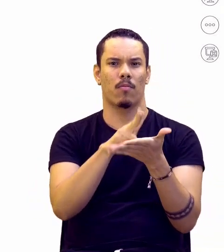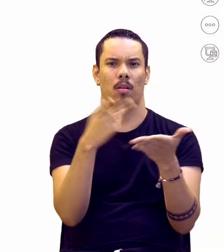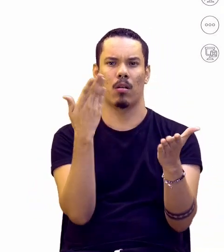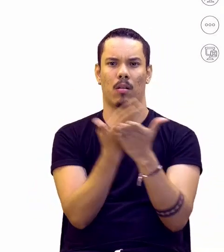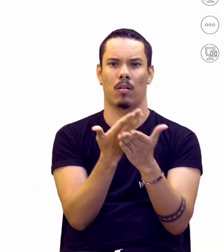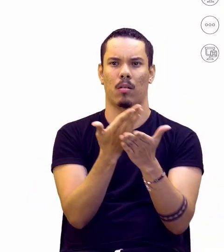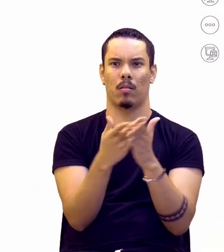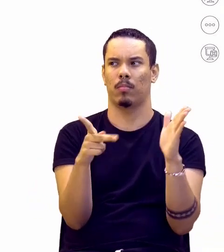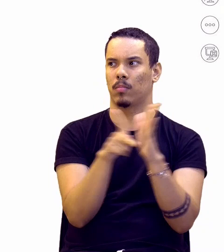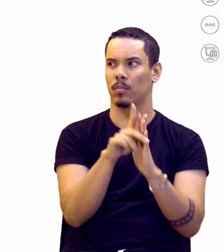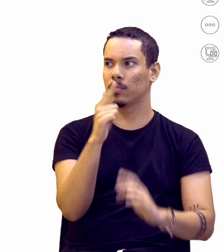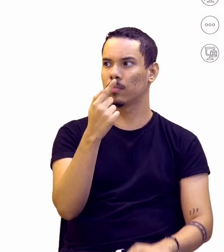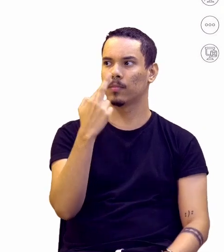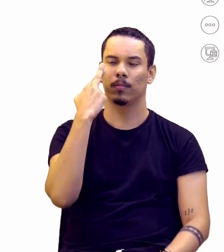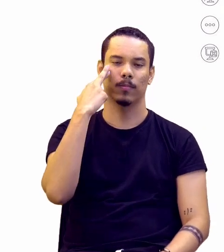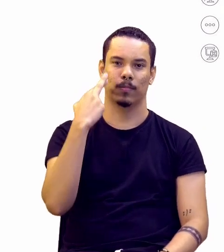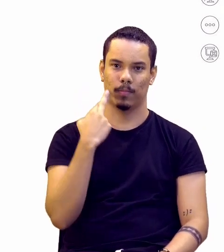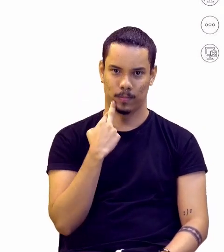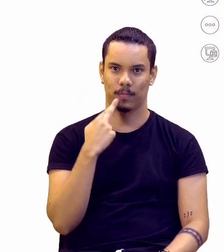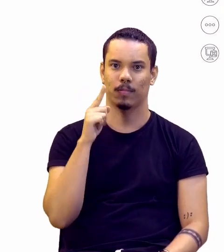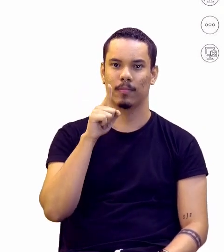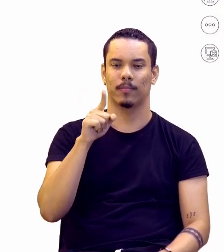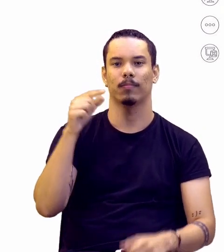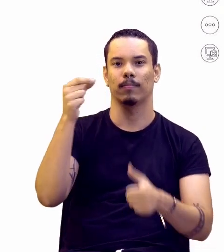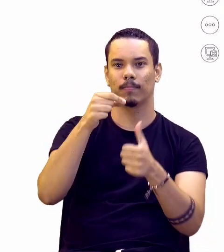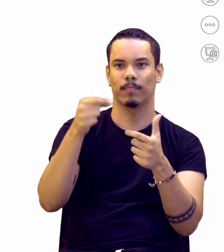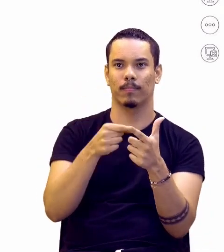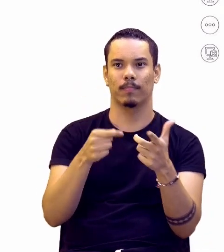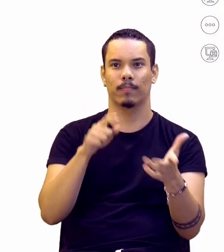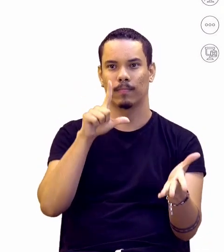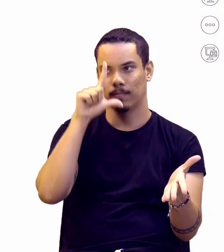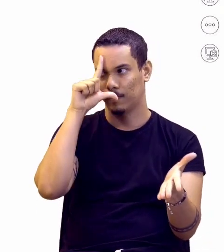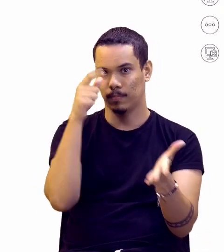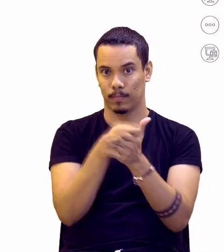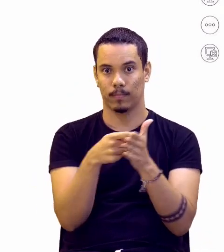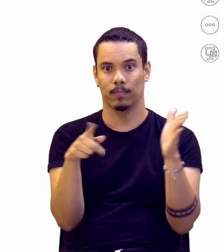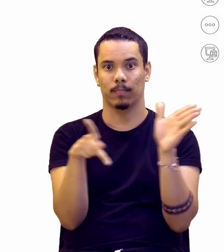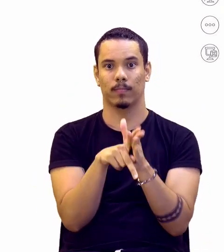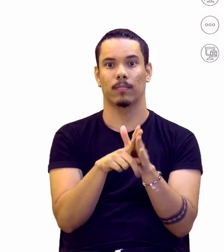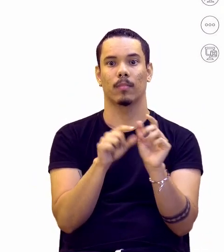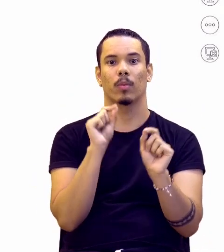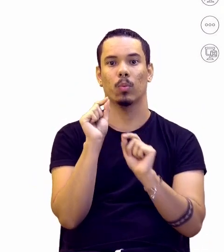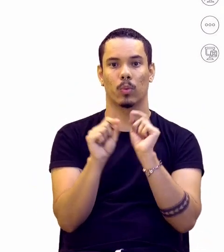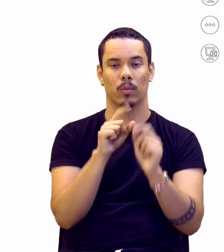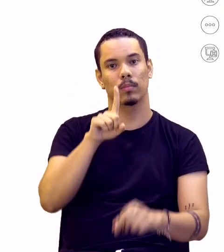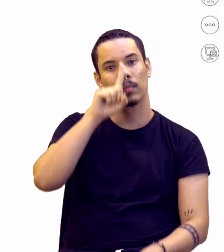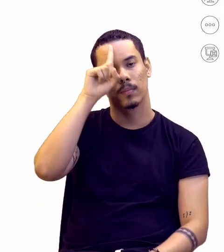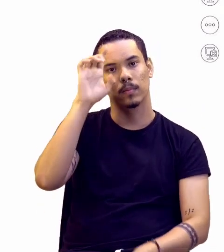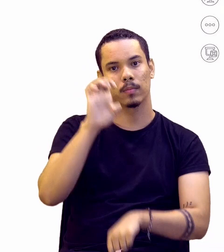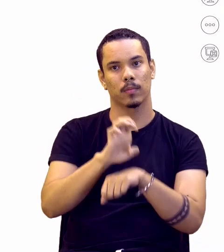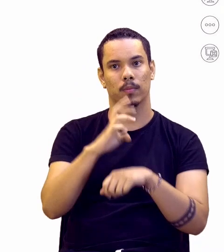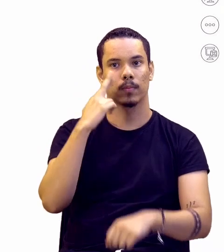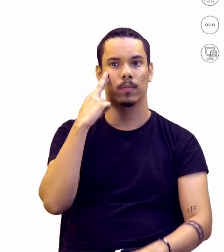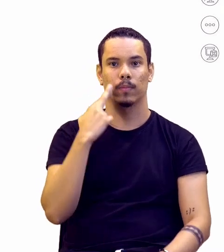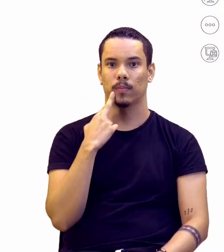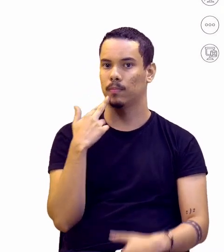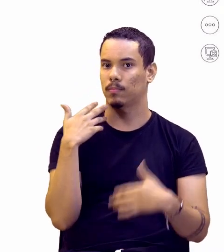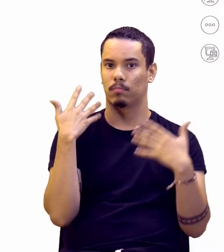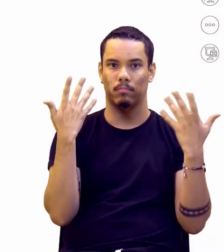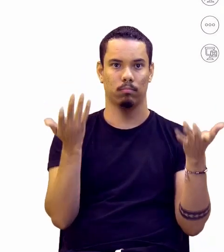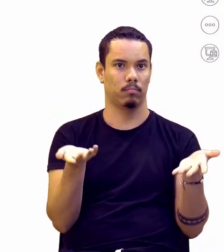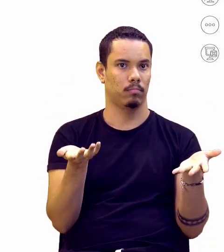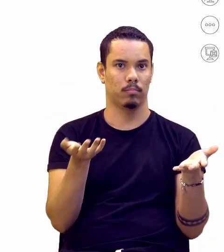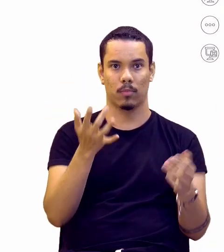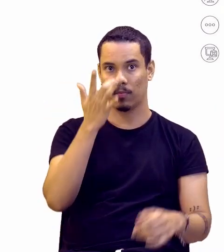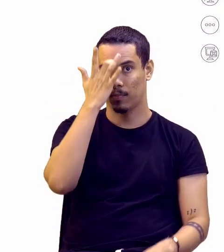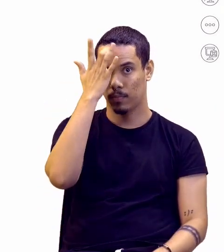geografia de Rondônia, esses fatores determinantes aí para a criação do estado de Rondônia. Então, desmatamento,